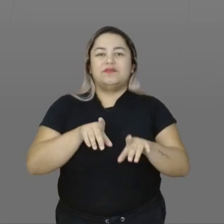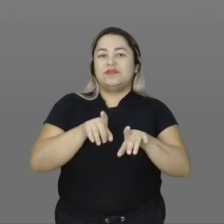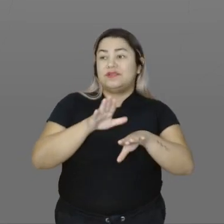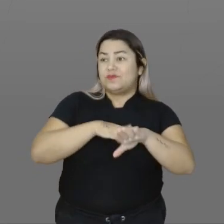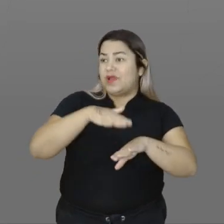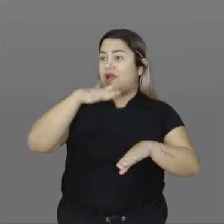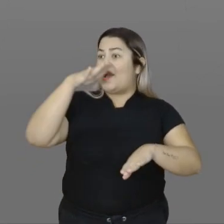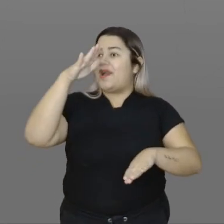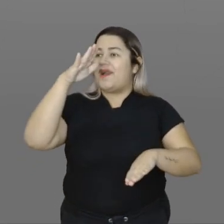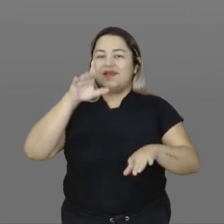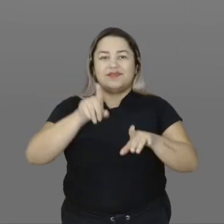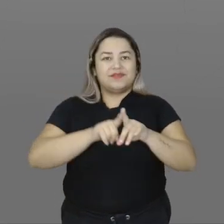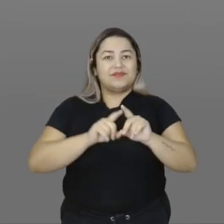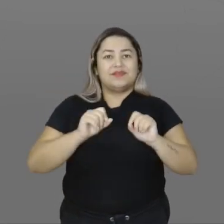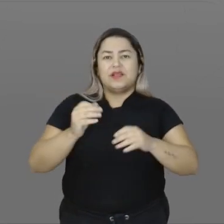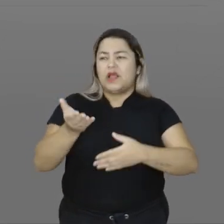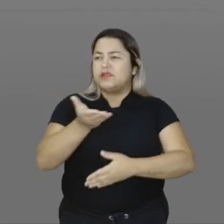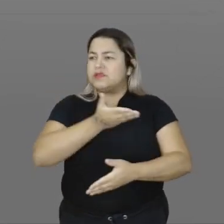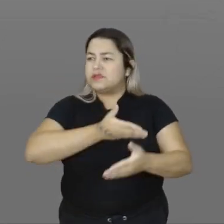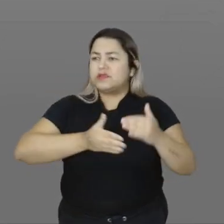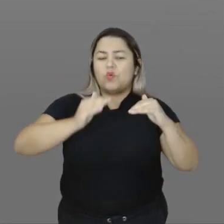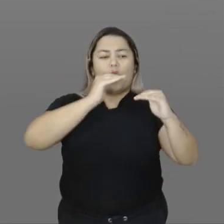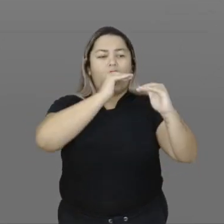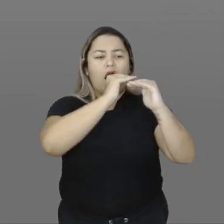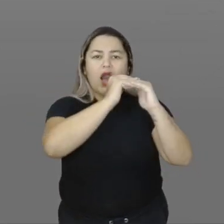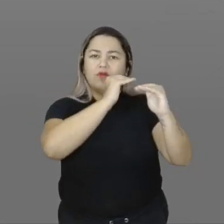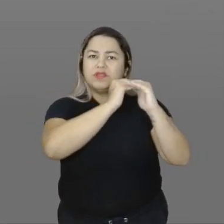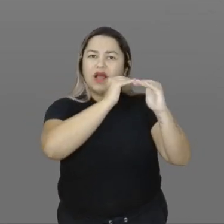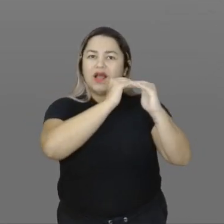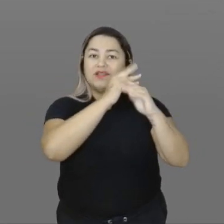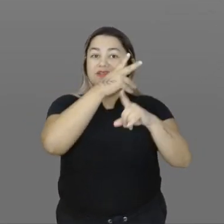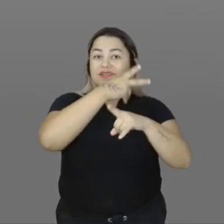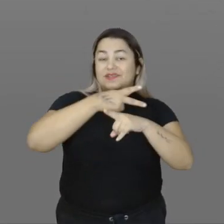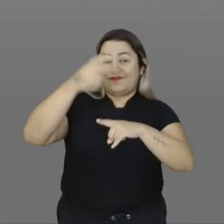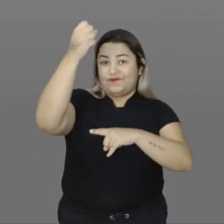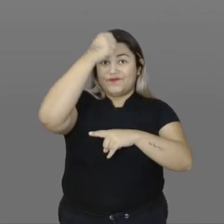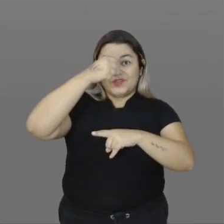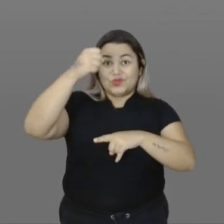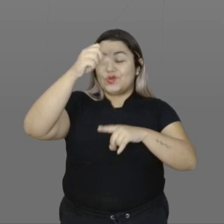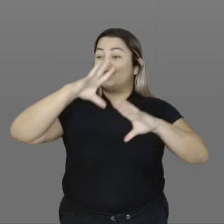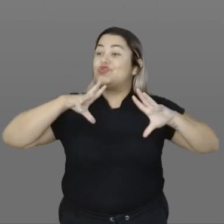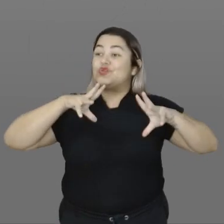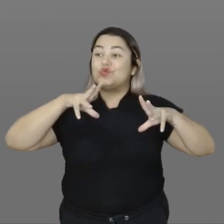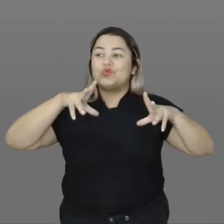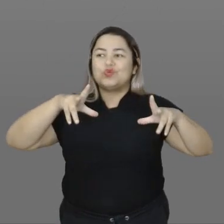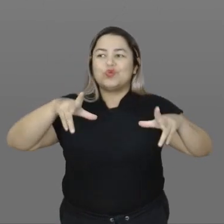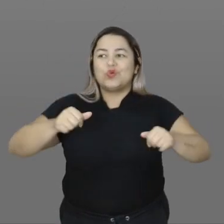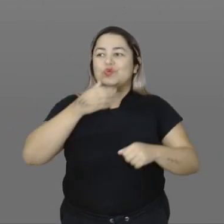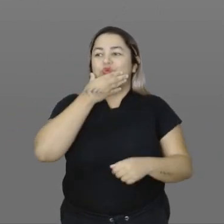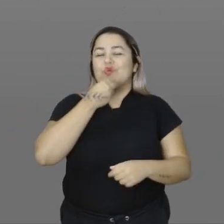mais fraternidade, mais igualdade. Essa é a vitória de todos